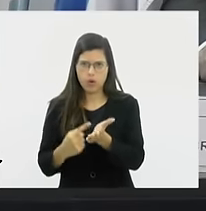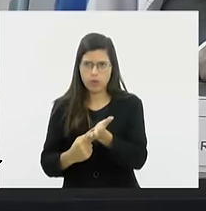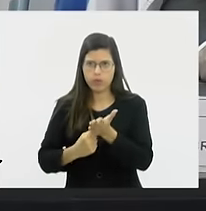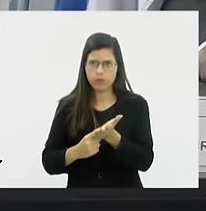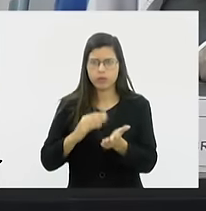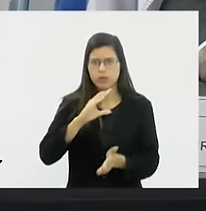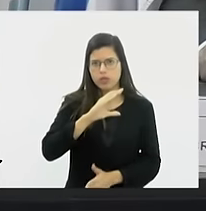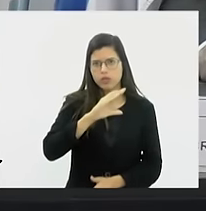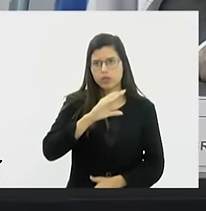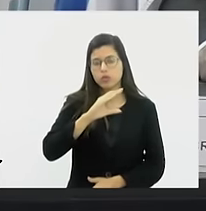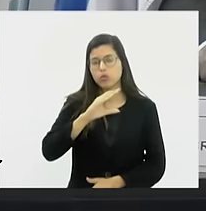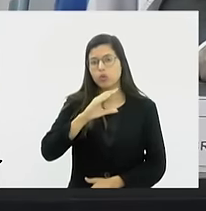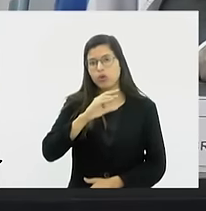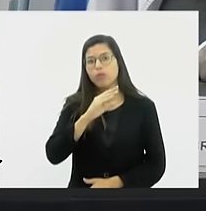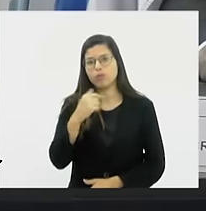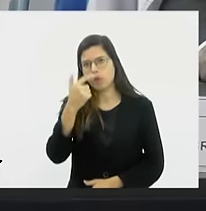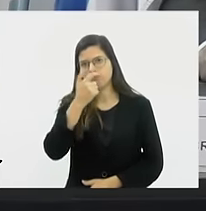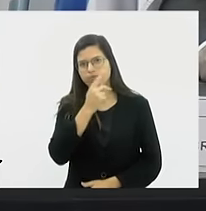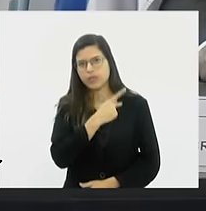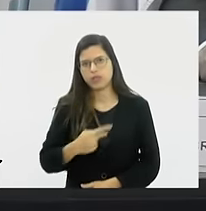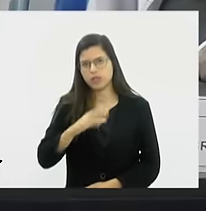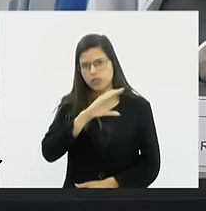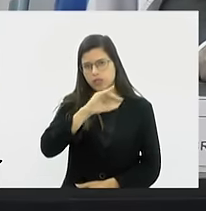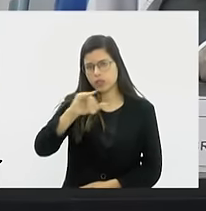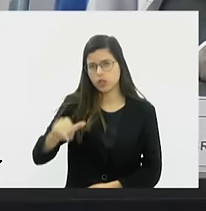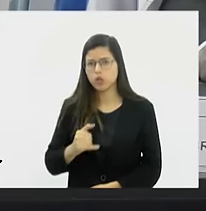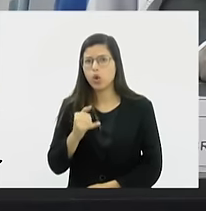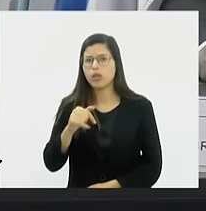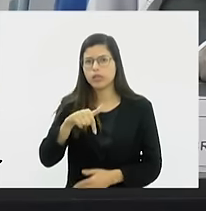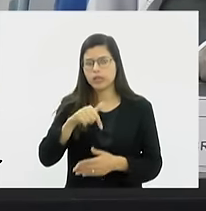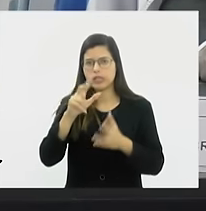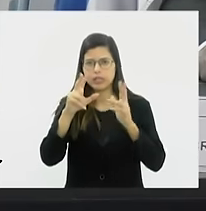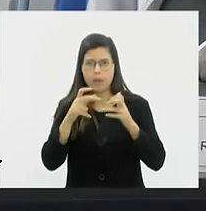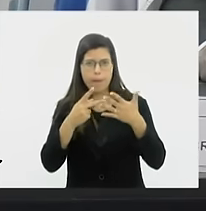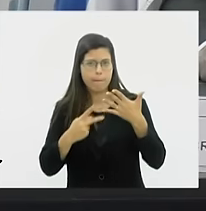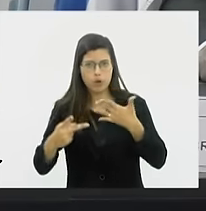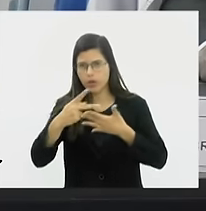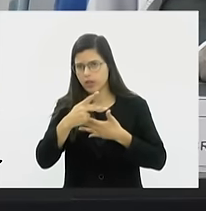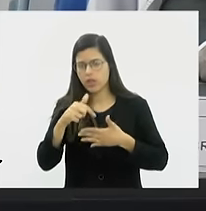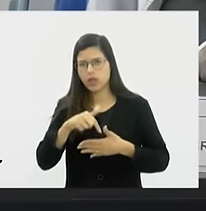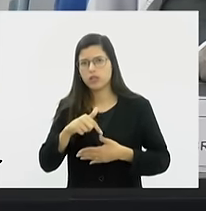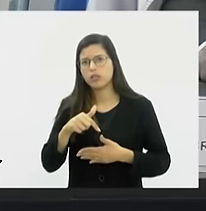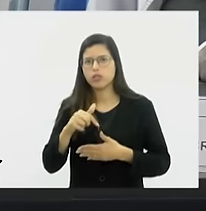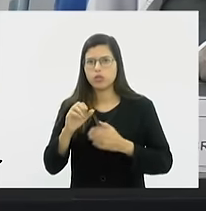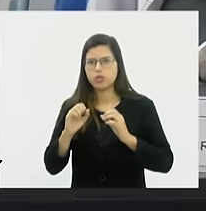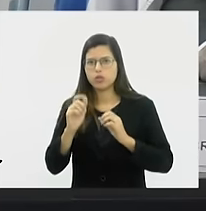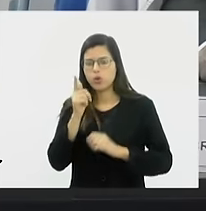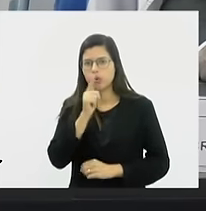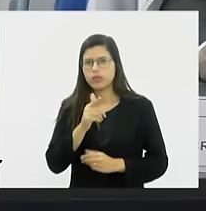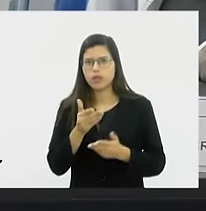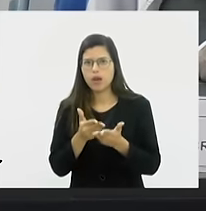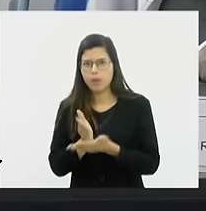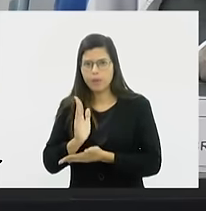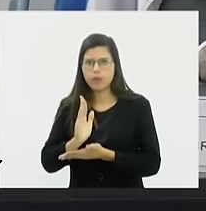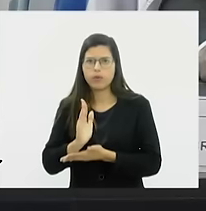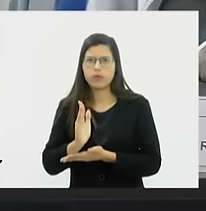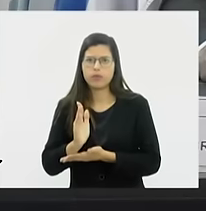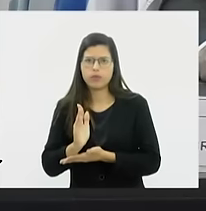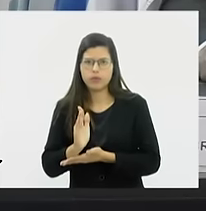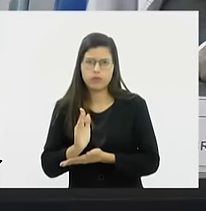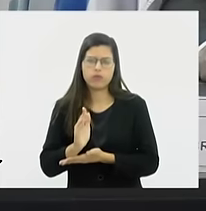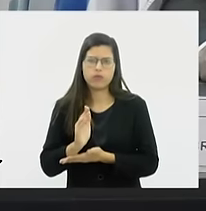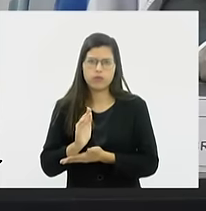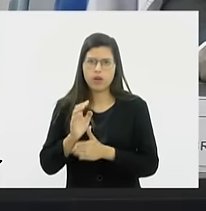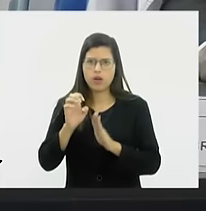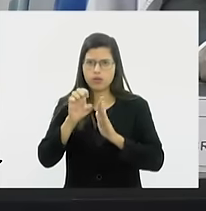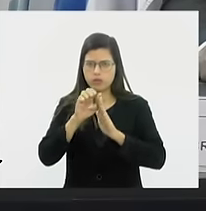CCJ, que será dado prioridade a esse tema, para que a gente possa, enfim, aprovar e colocar em vigor, sancionar o